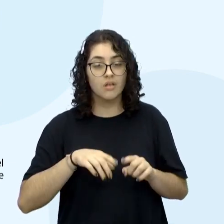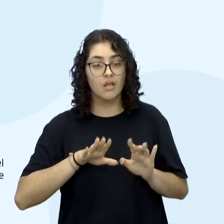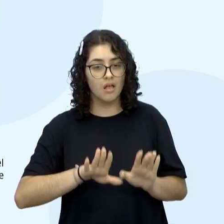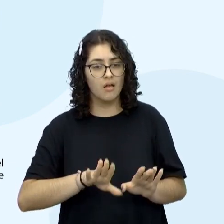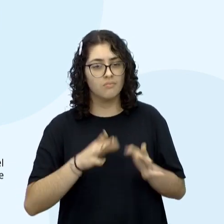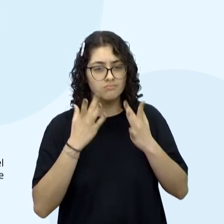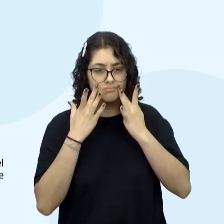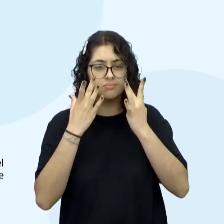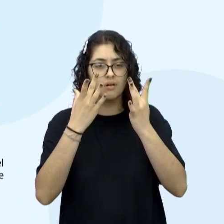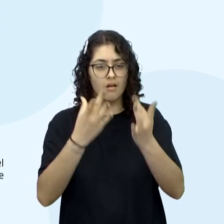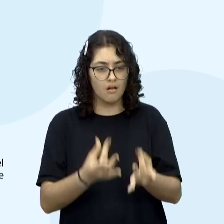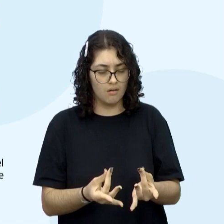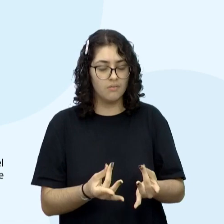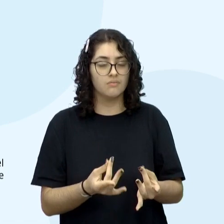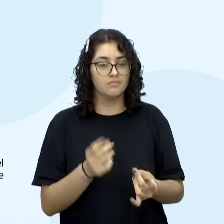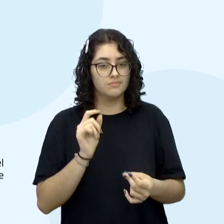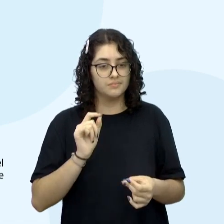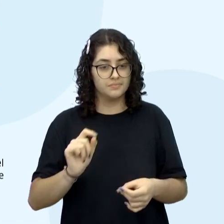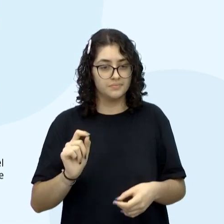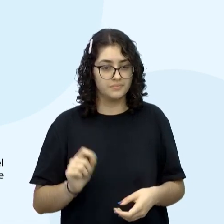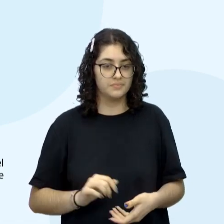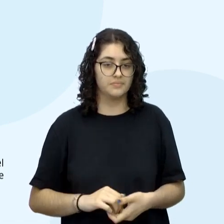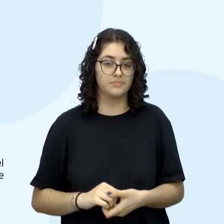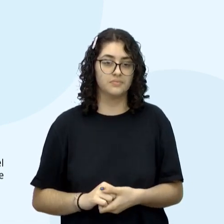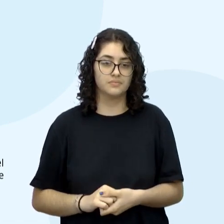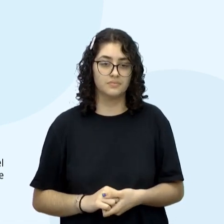gente ver que